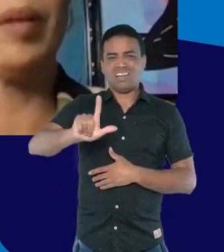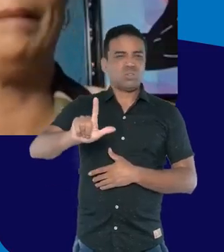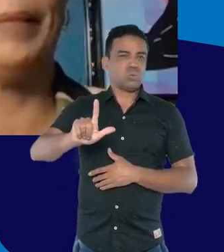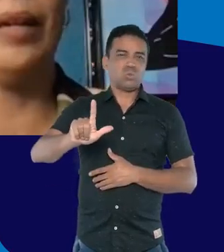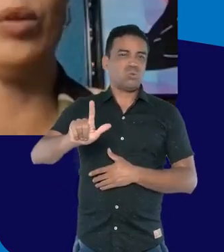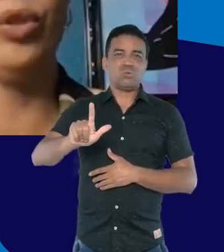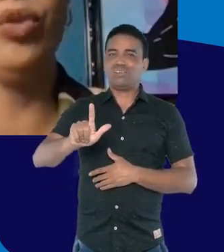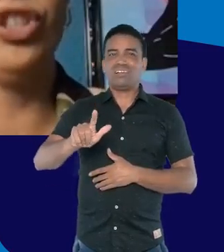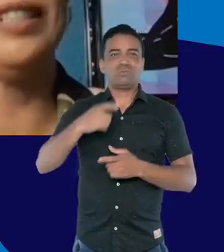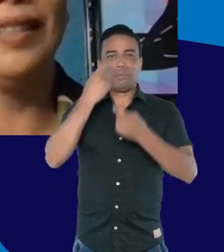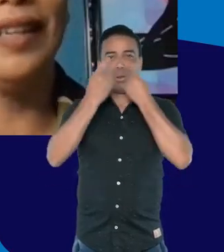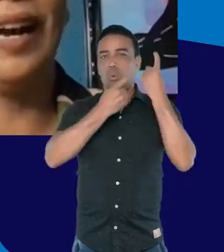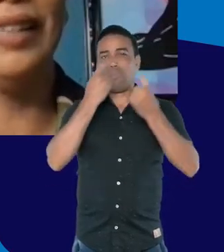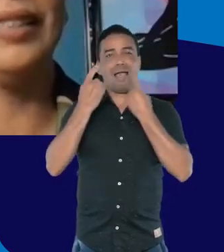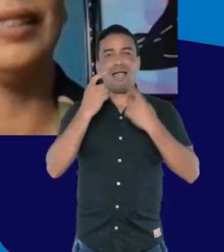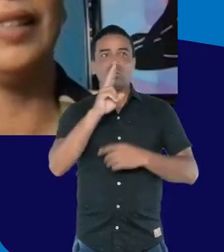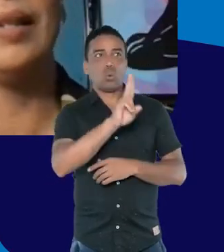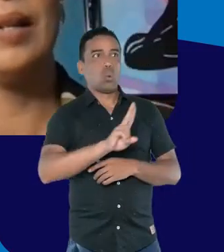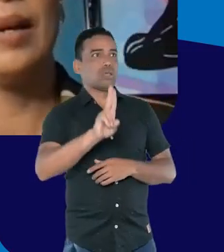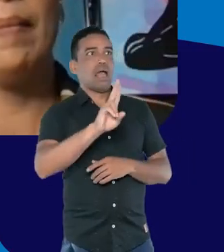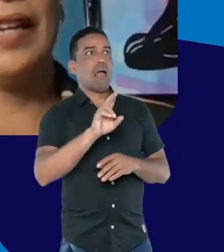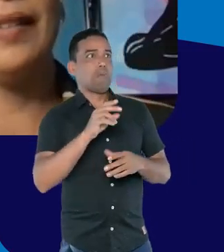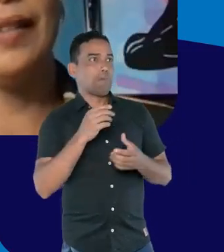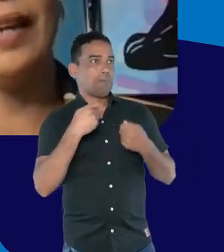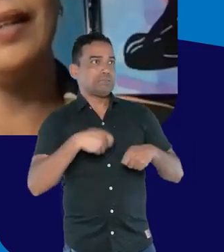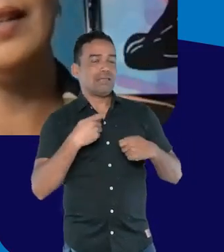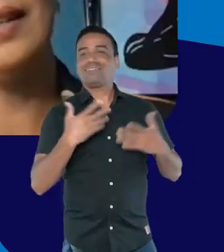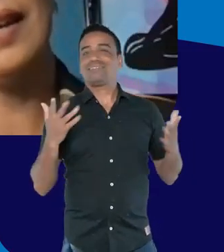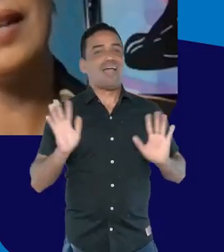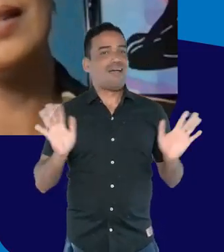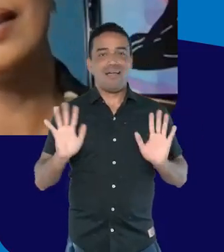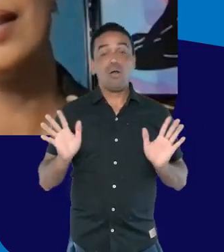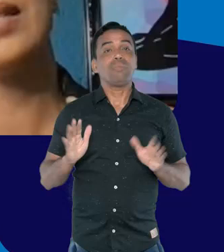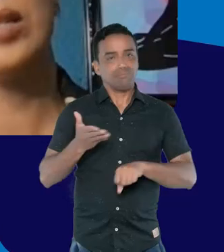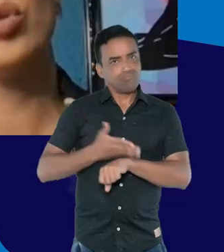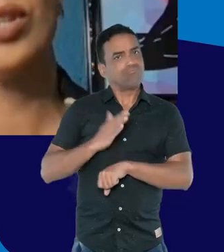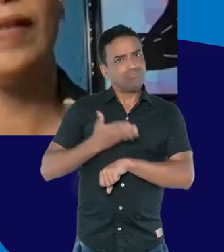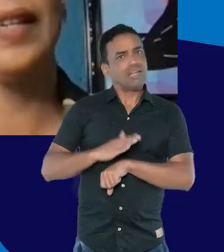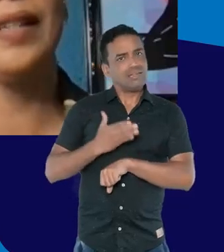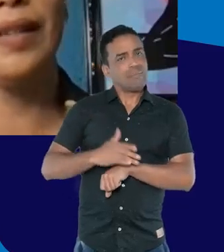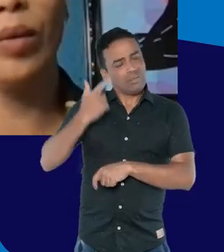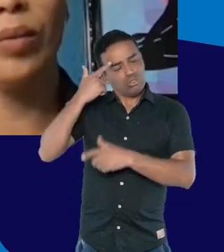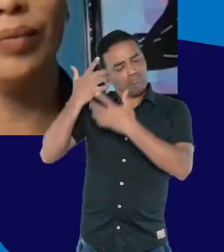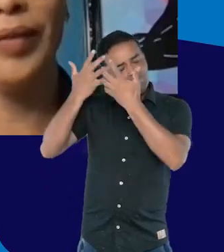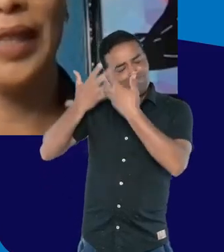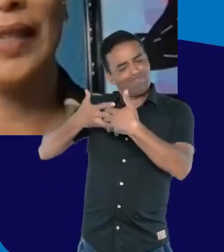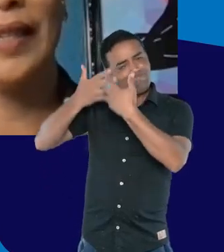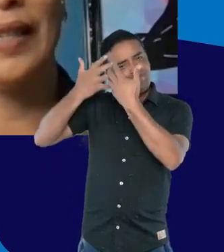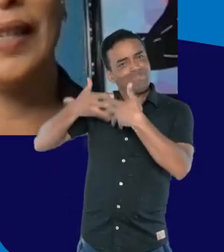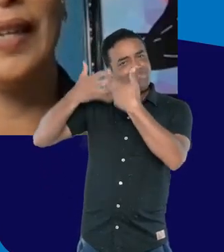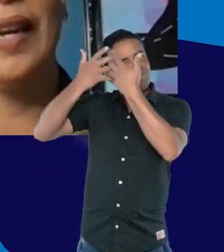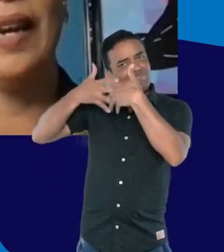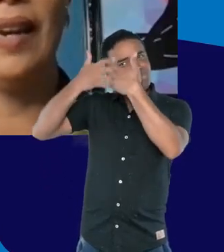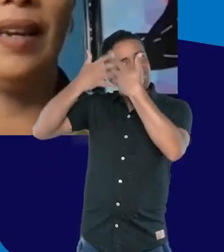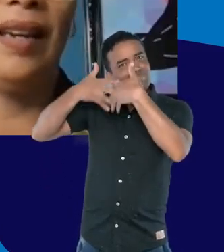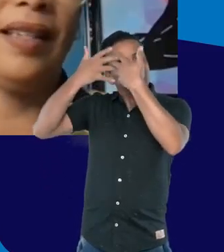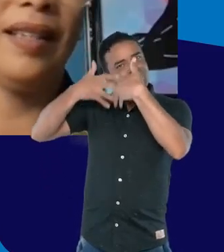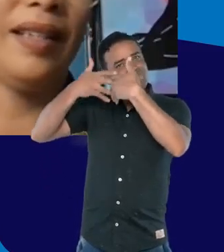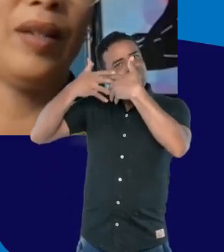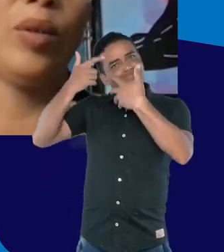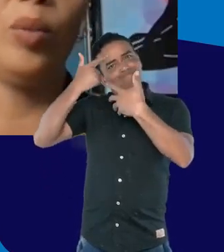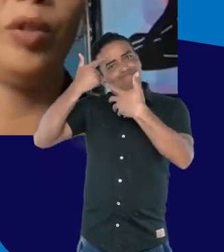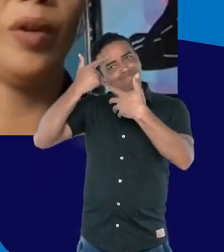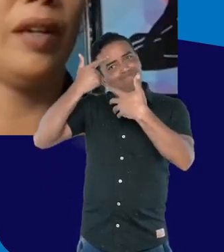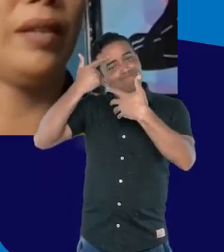tem esse papel de utilidade, né? Mas tem ali esses exercícios de reflexão, que